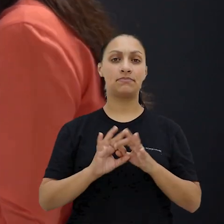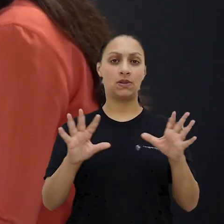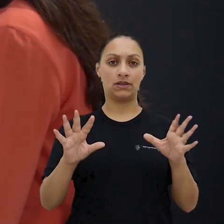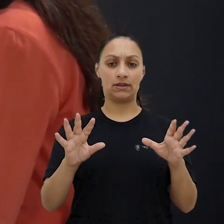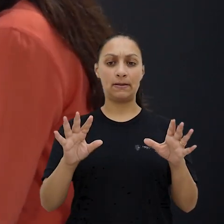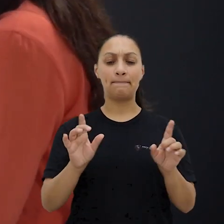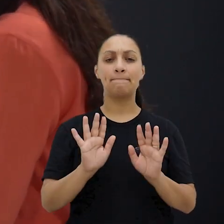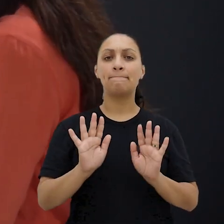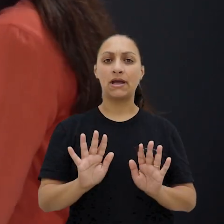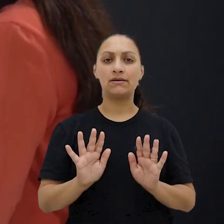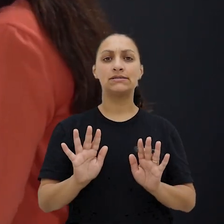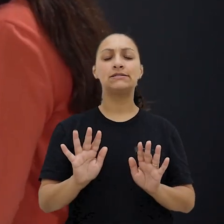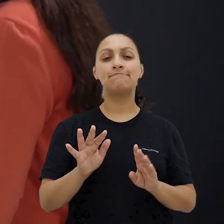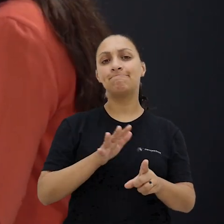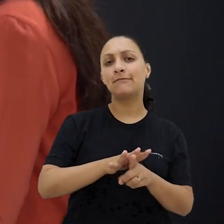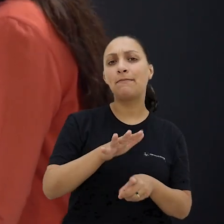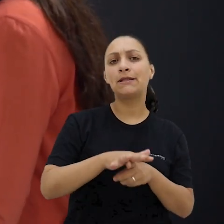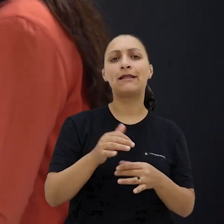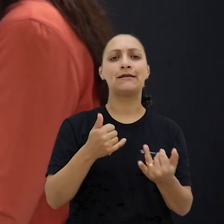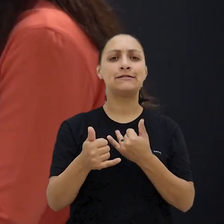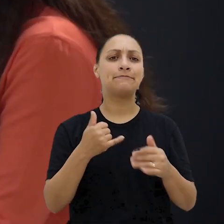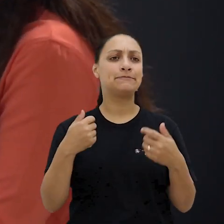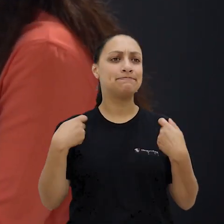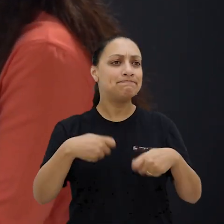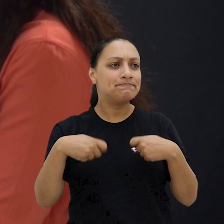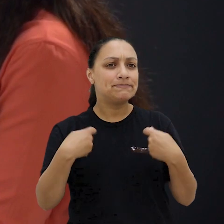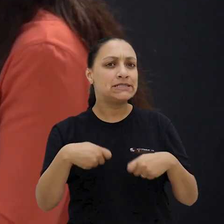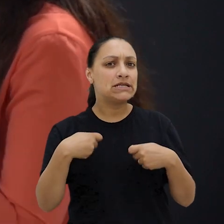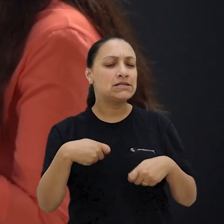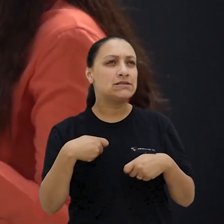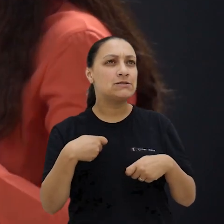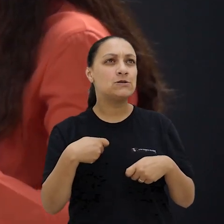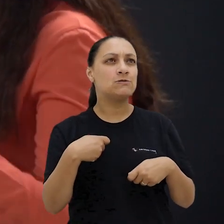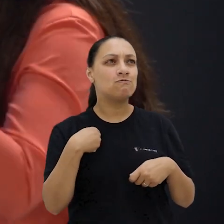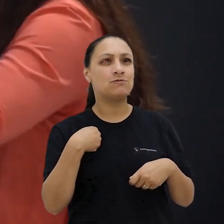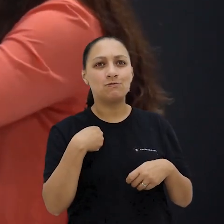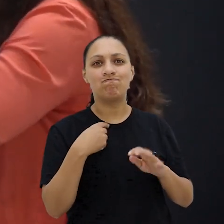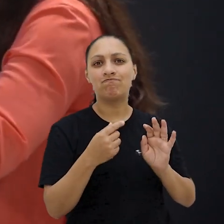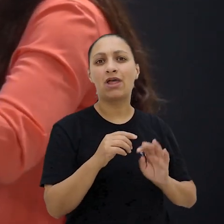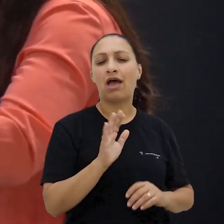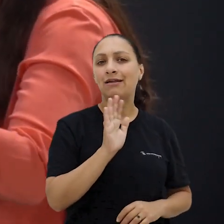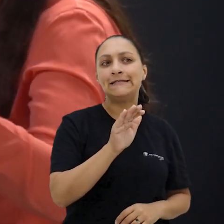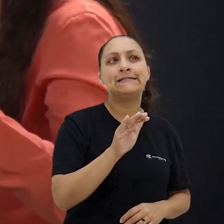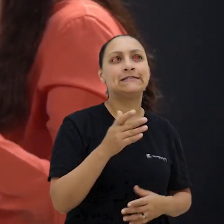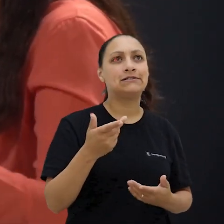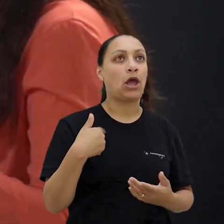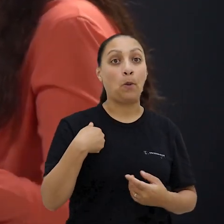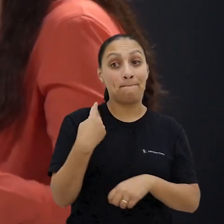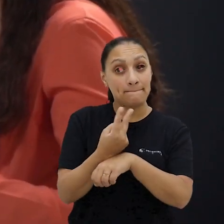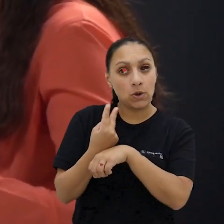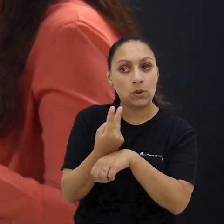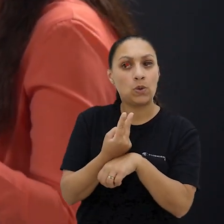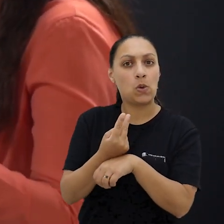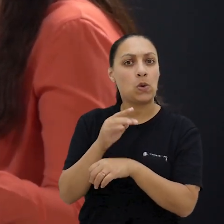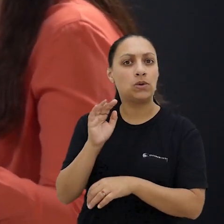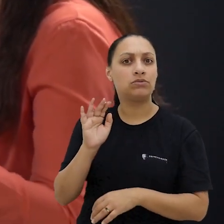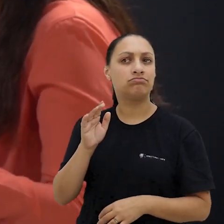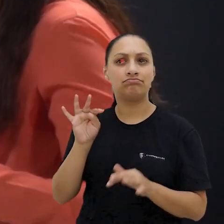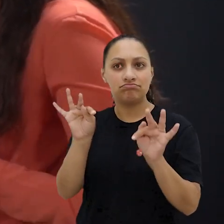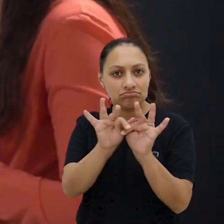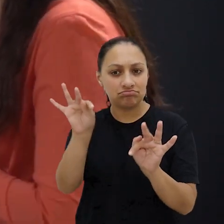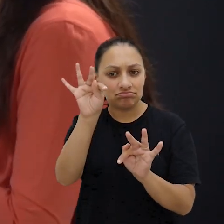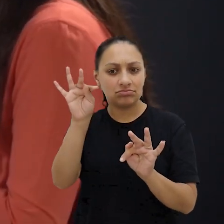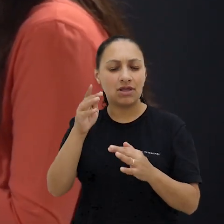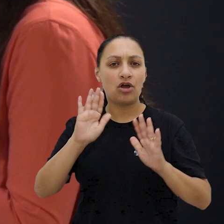disponíveis, mas é muito também sob demanda. Então, eu preciso disso, eu procuro, né, alguém do Fevale Tech